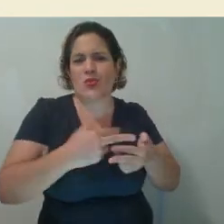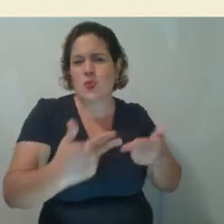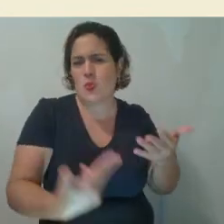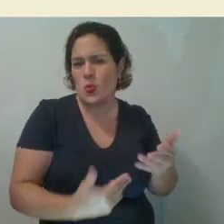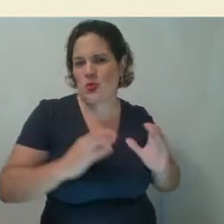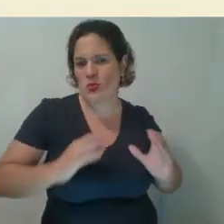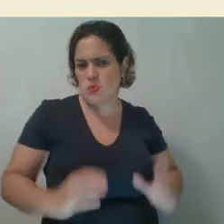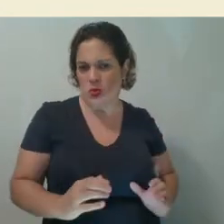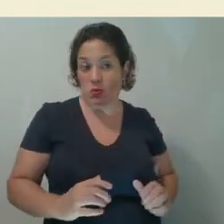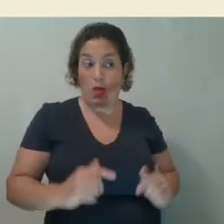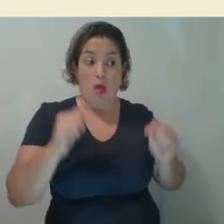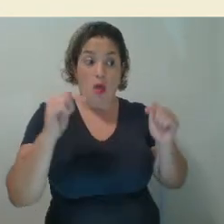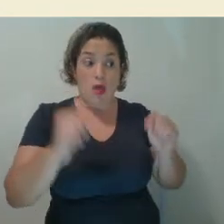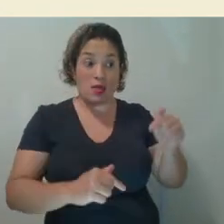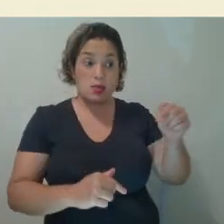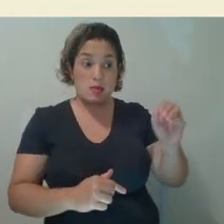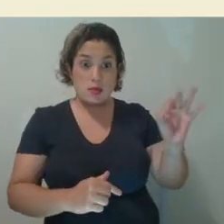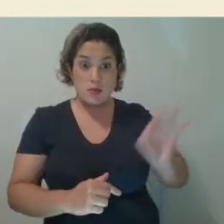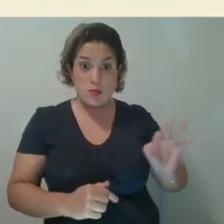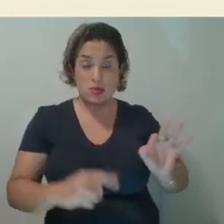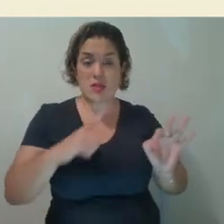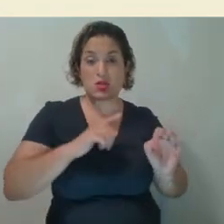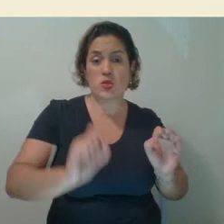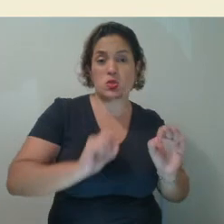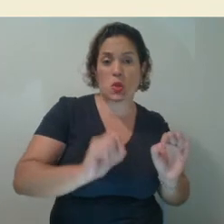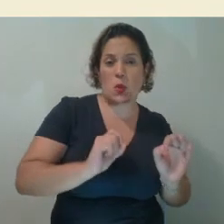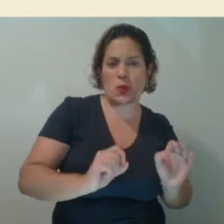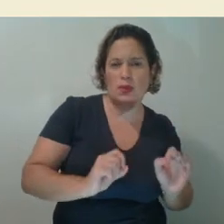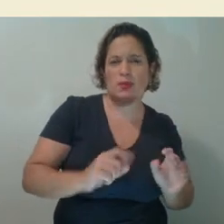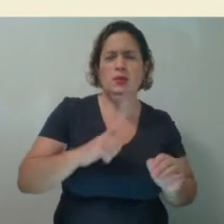Esses corpos incompletos eram representados por